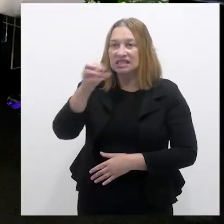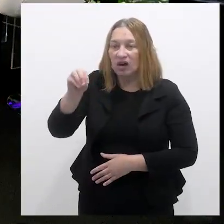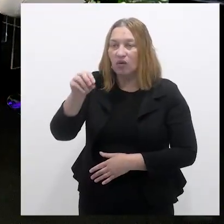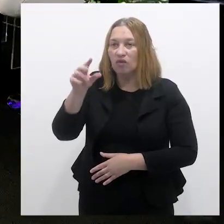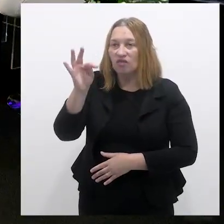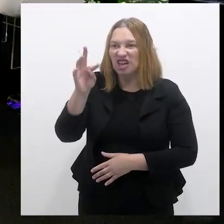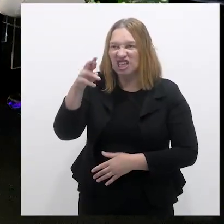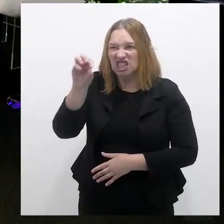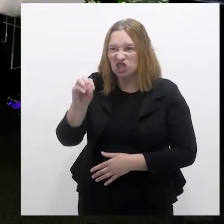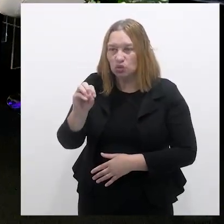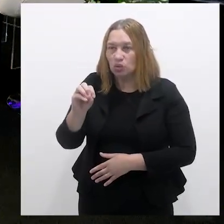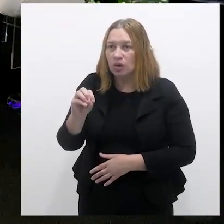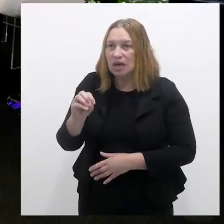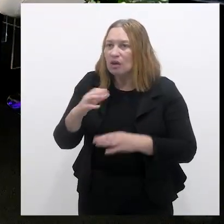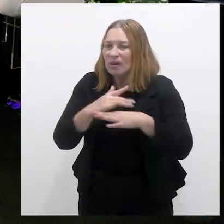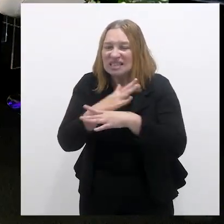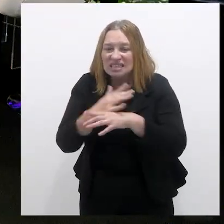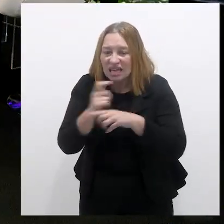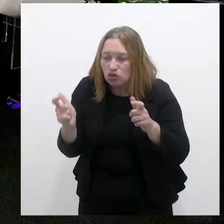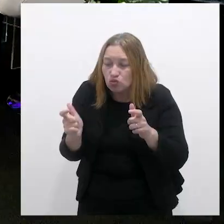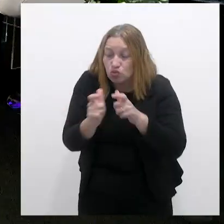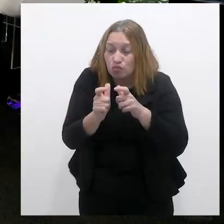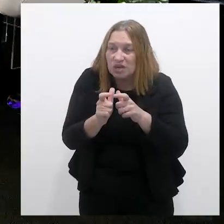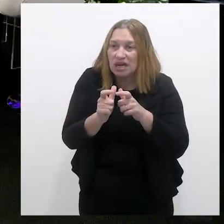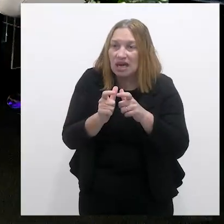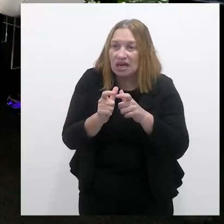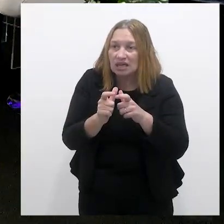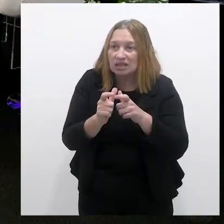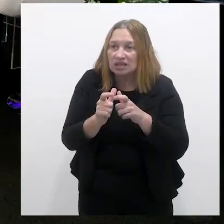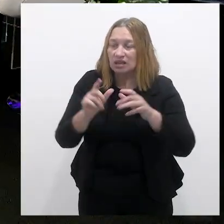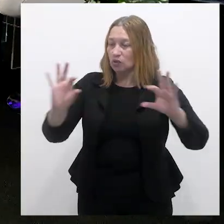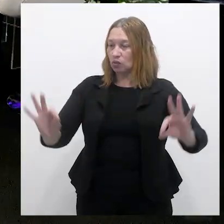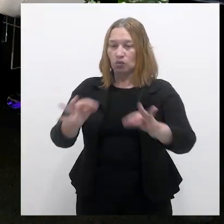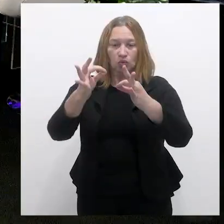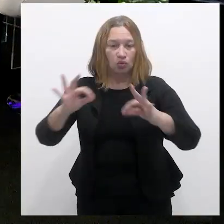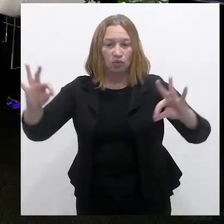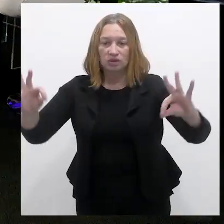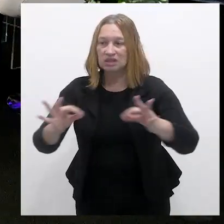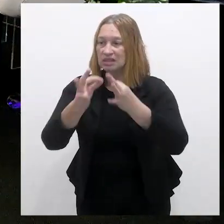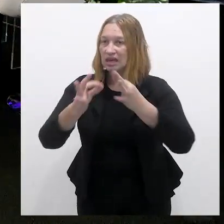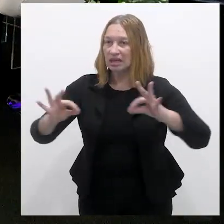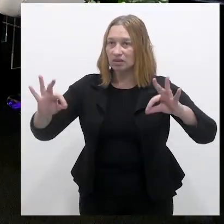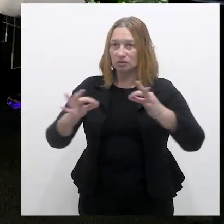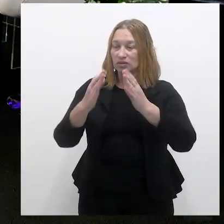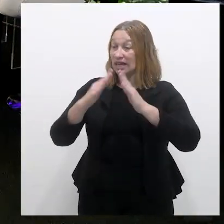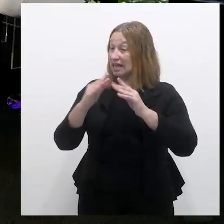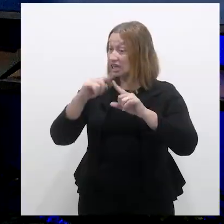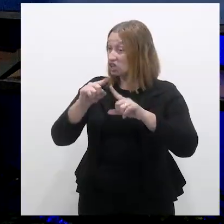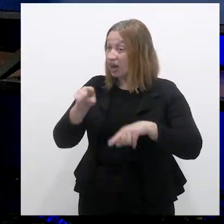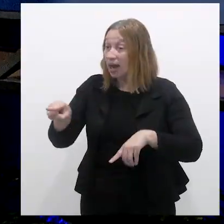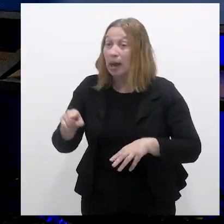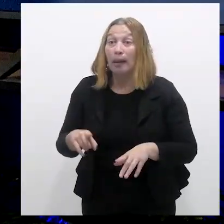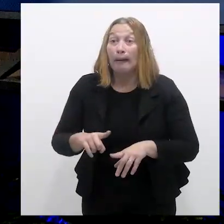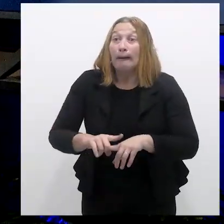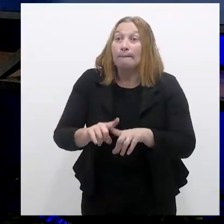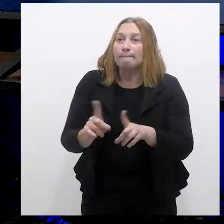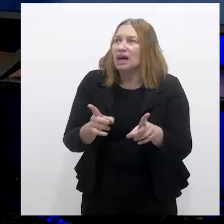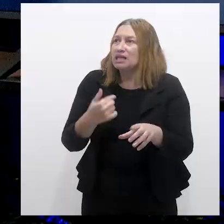tem mais de 30 mil habitantes, né? É uma cidade pequena. A gente fez um concerto na Catedral, mas